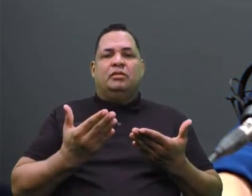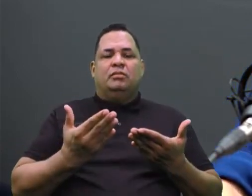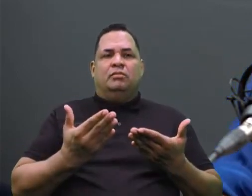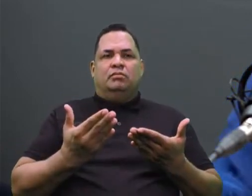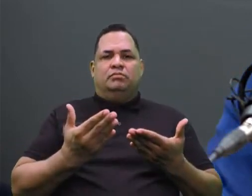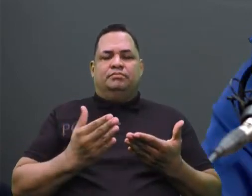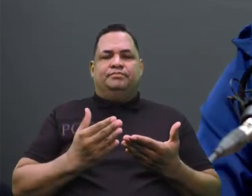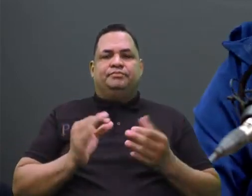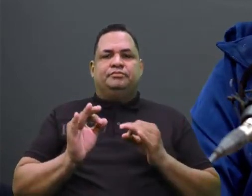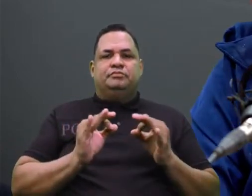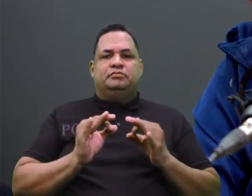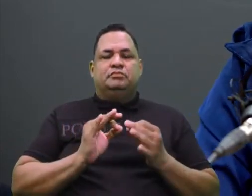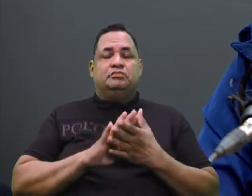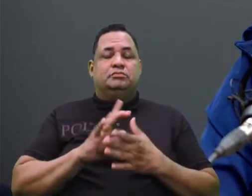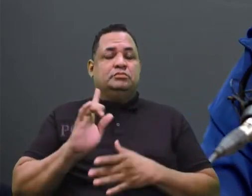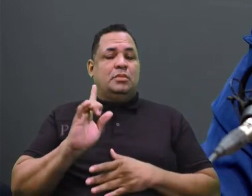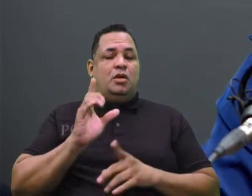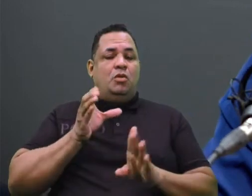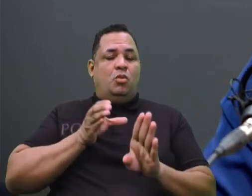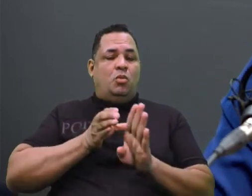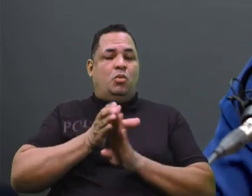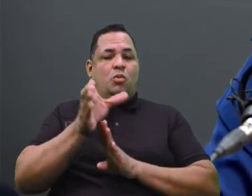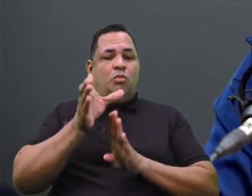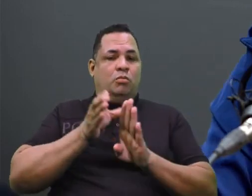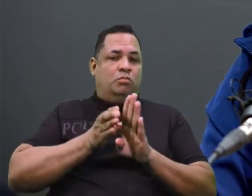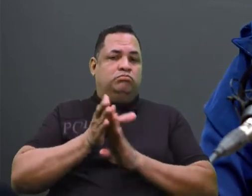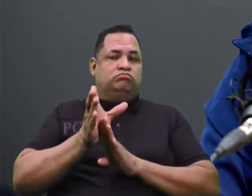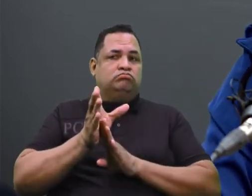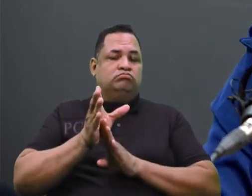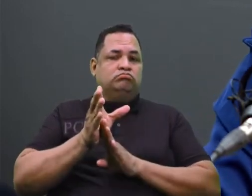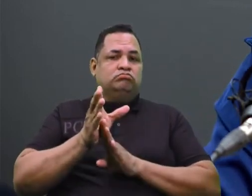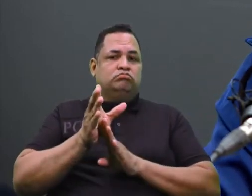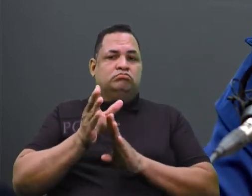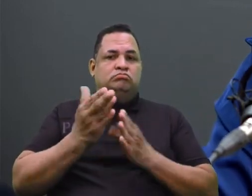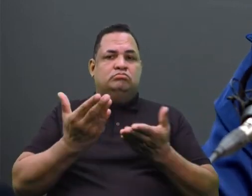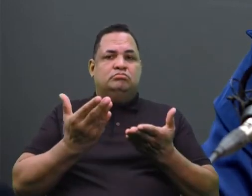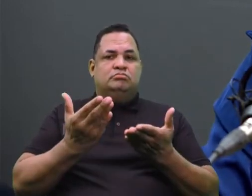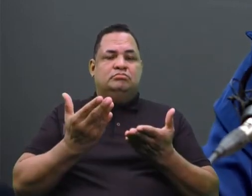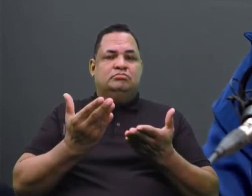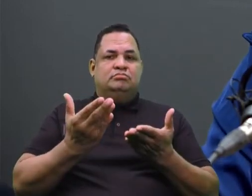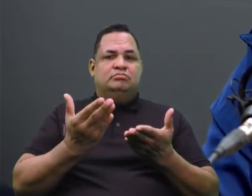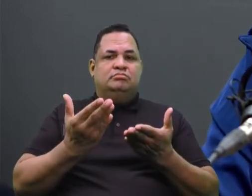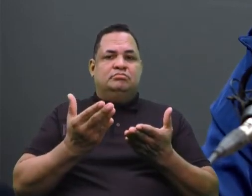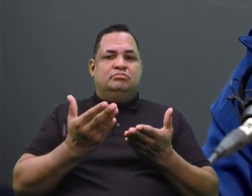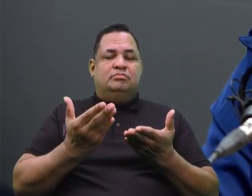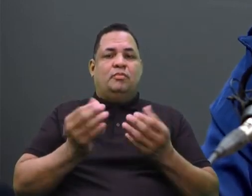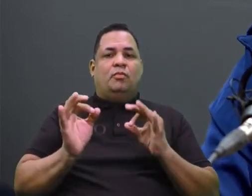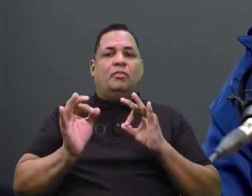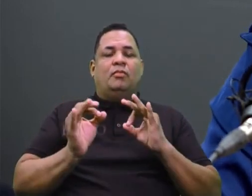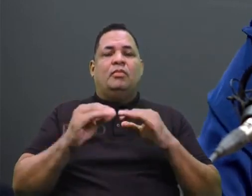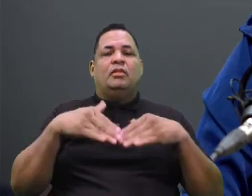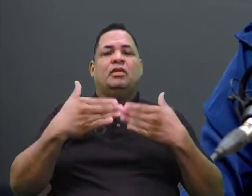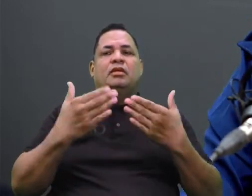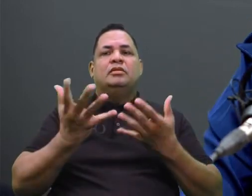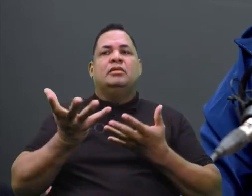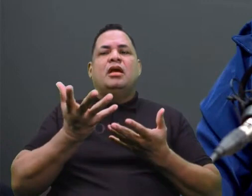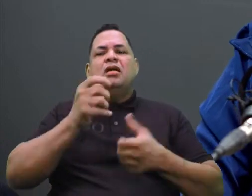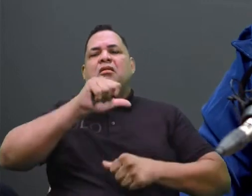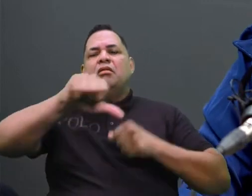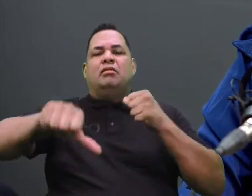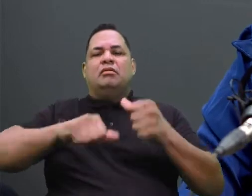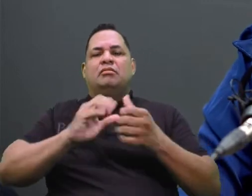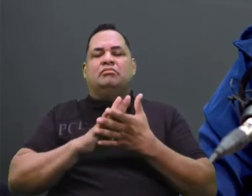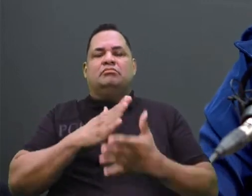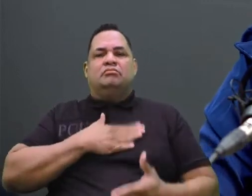é aconselhável. Eu não sei, porque hoje em dia a gente não pode falar nada, né? Mas, enfim. Quero trocar o meu